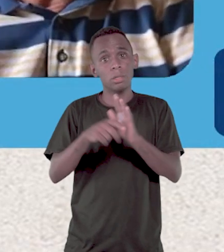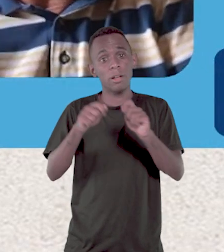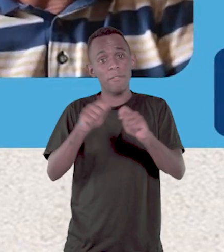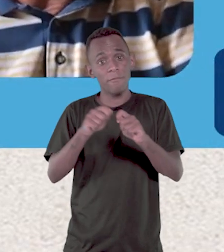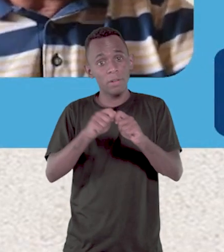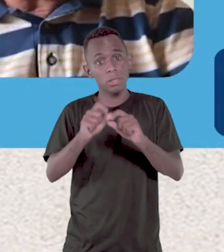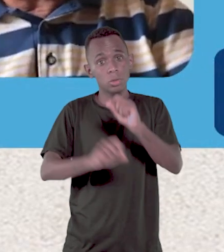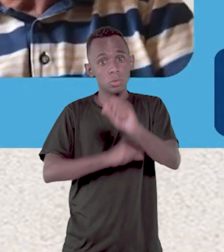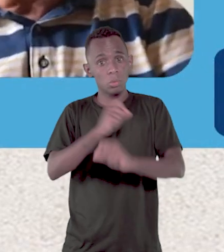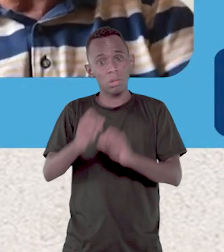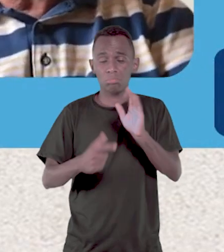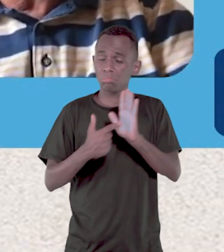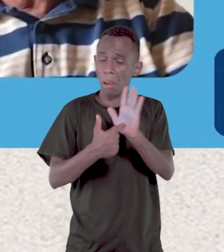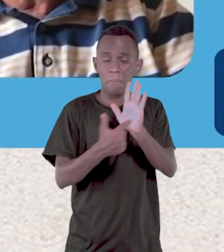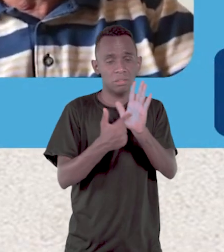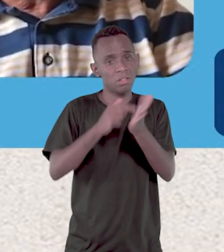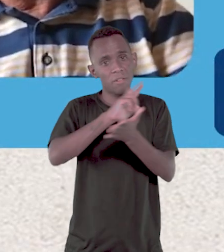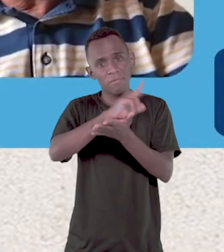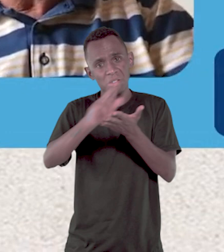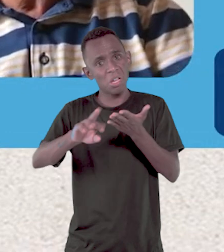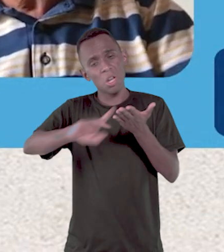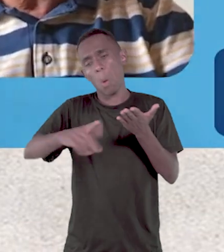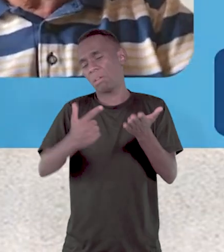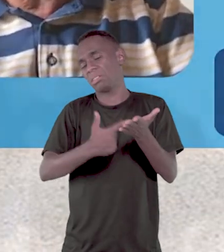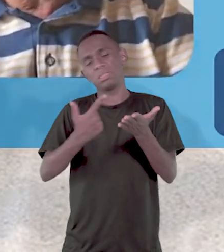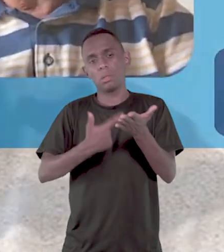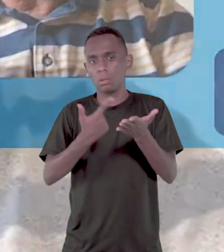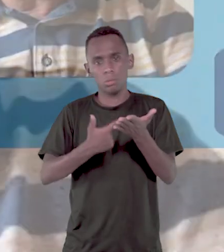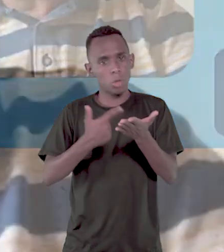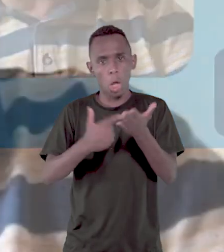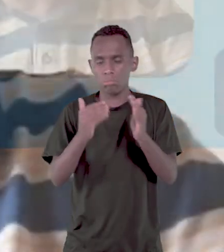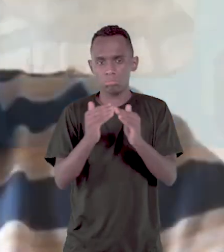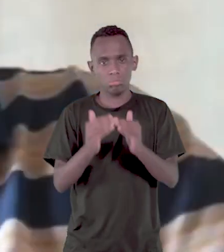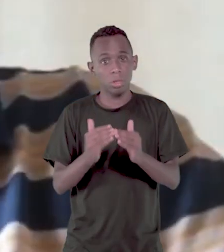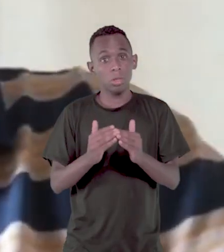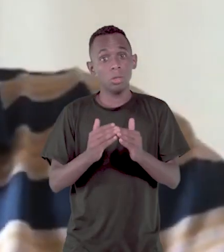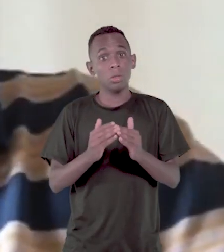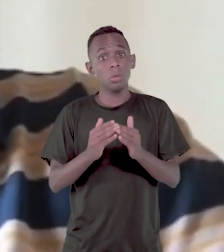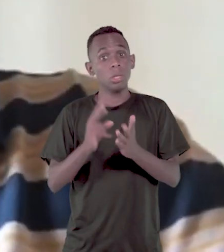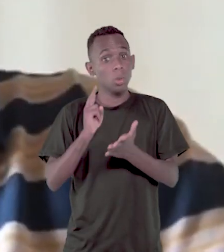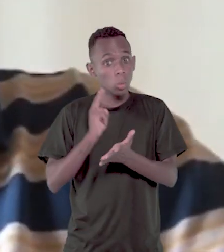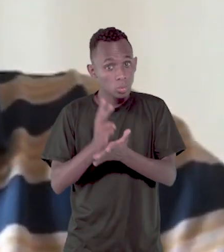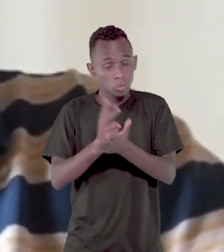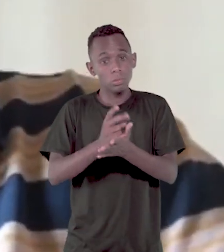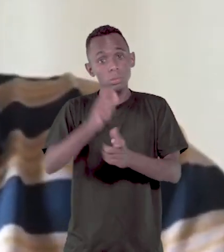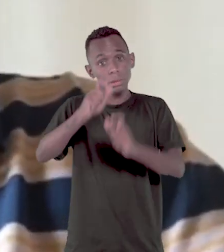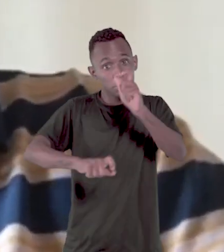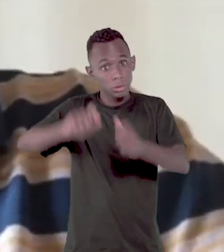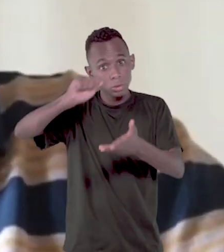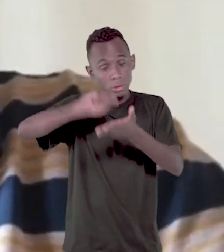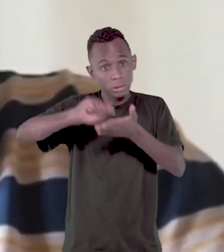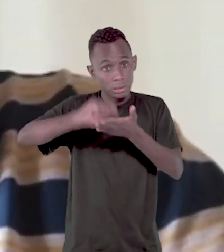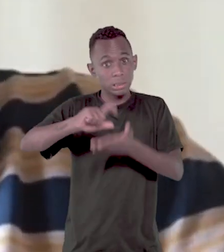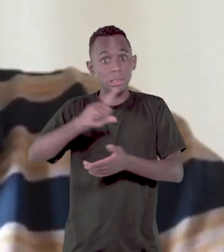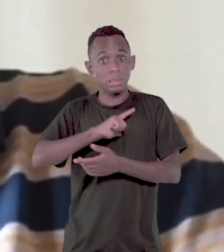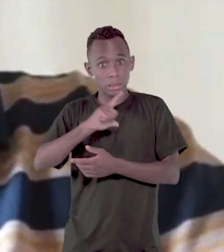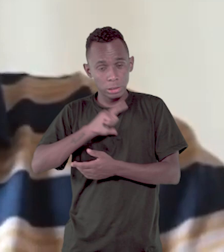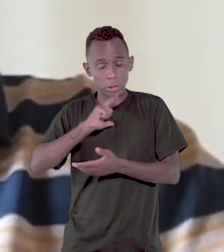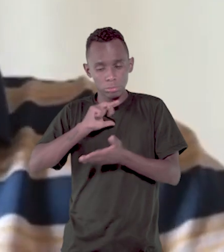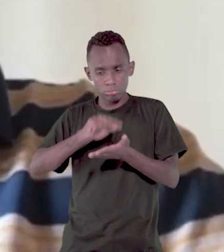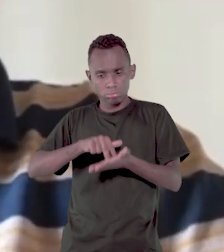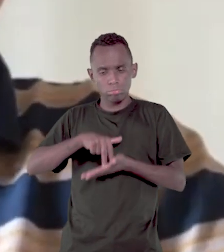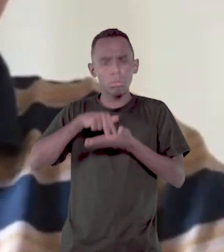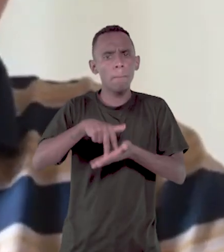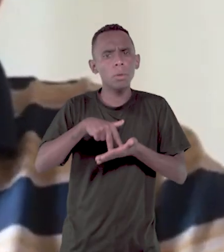eles fizeram panfletos, né? Isso não é literatura, né? O que ficou de literatura mesmo são daqueles autores